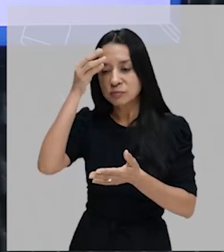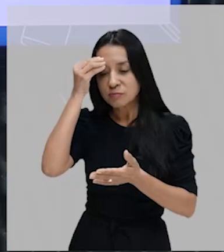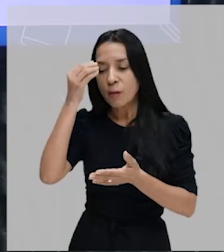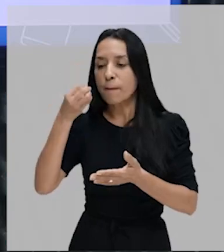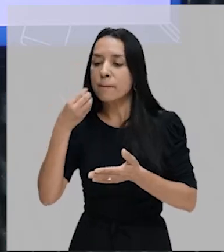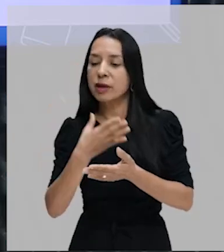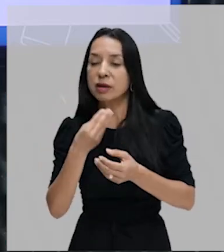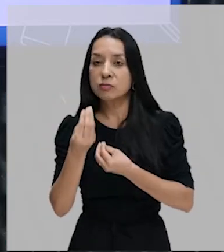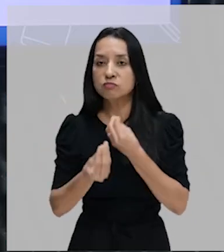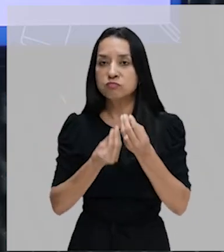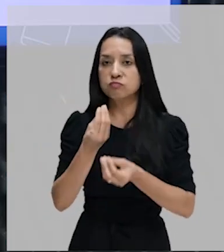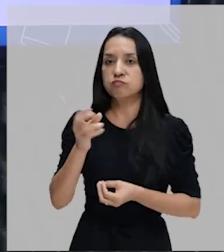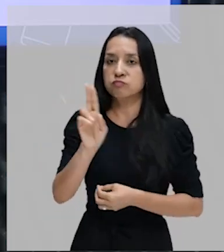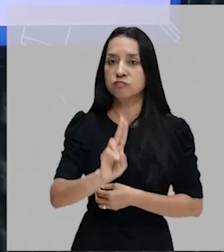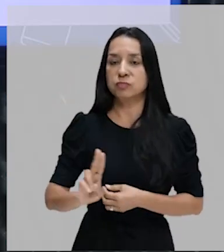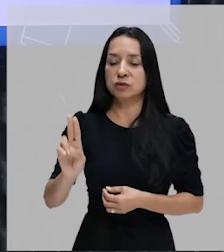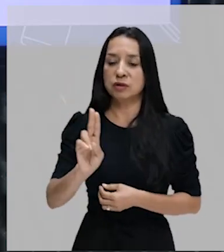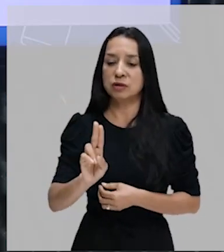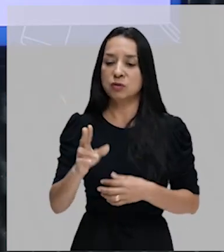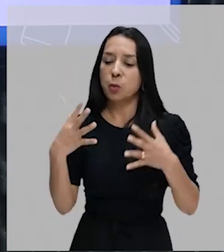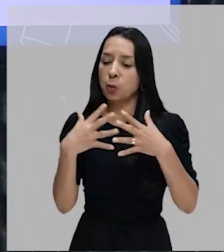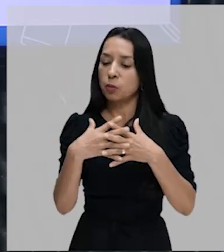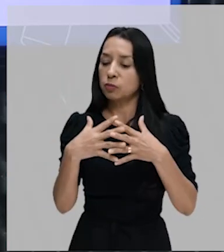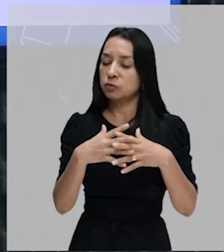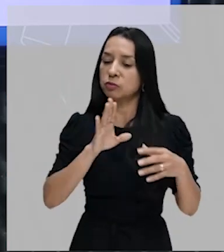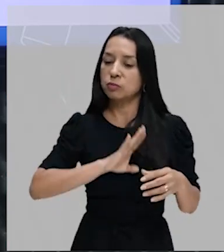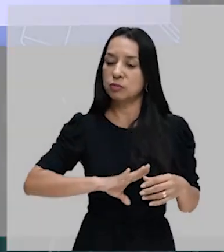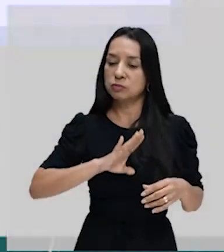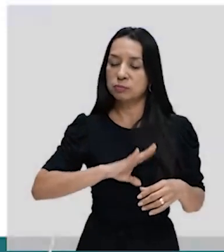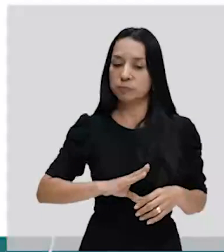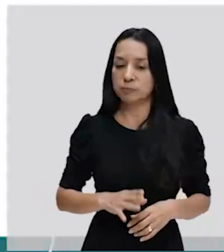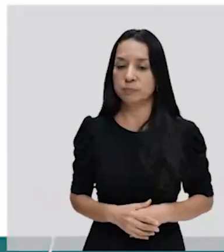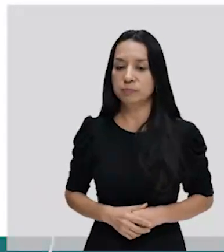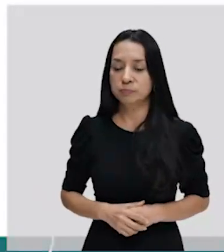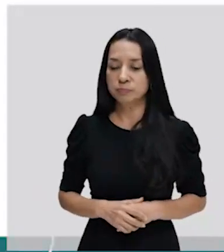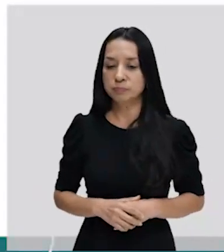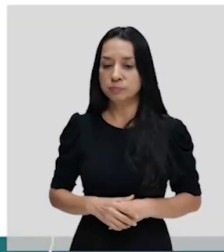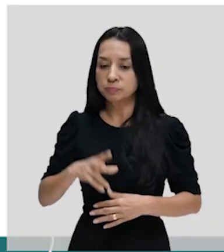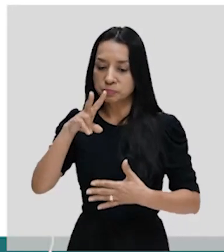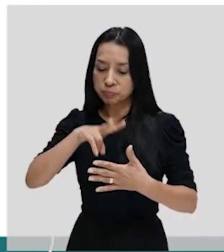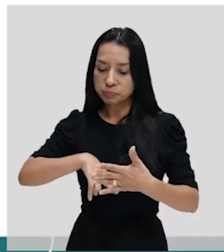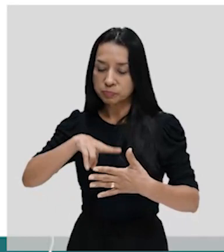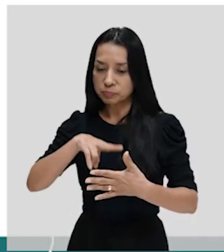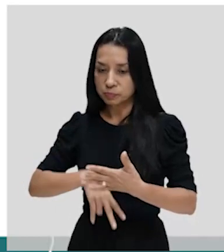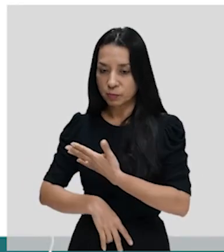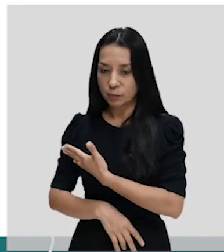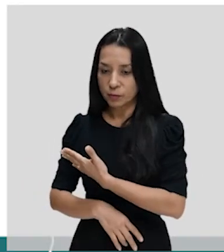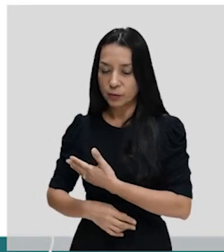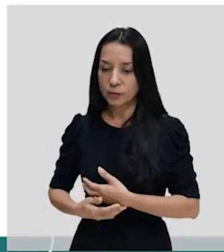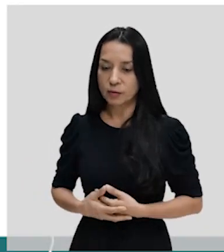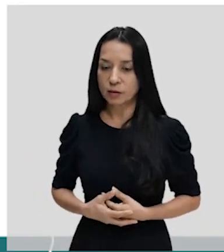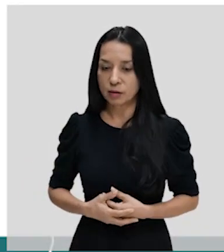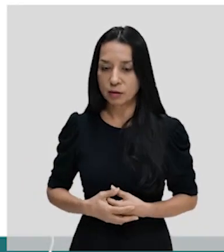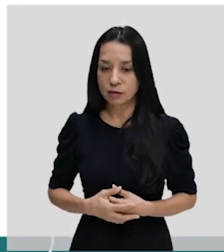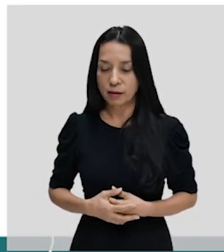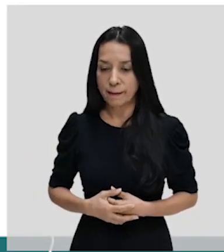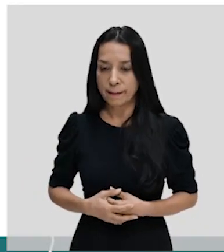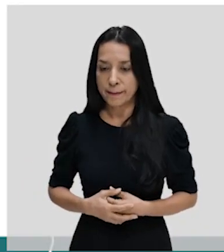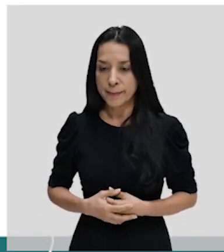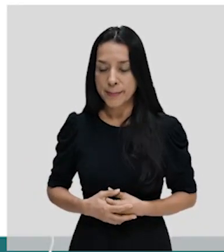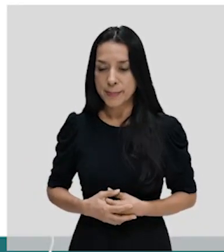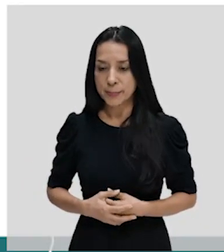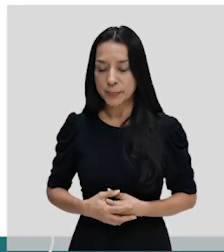a língua portuguesa. Los pronombres reflexivos o reflejos